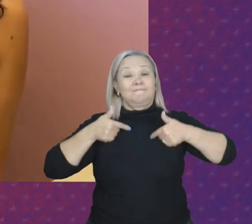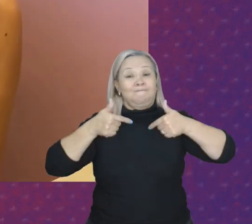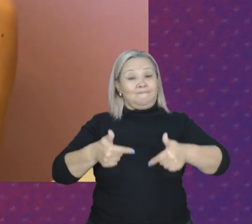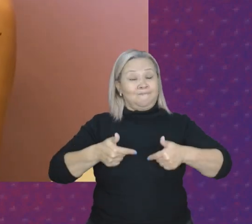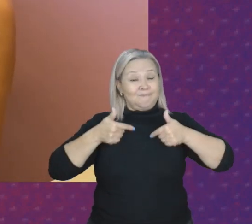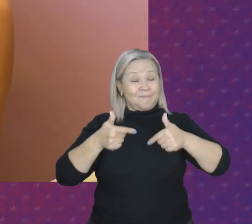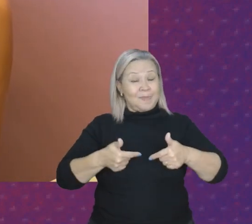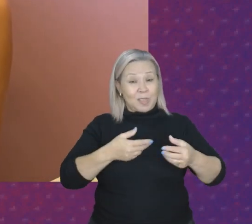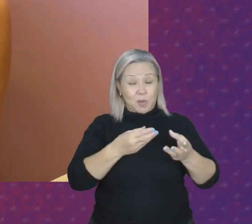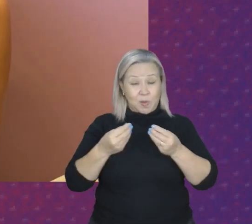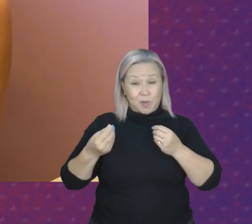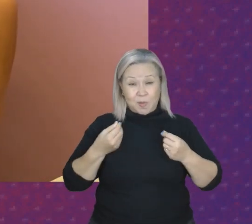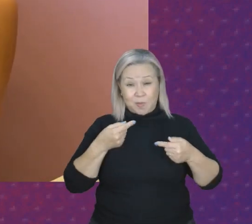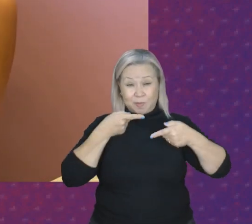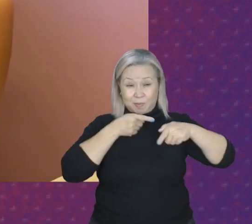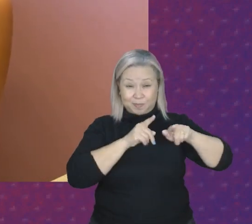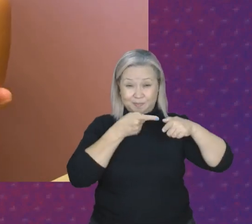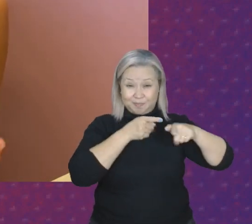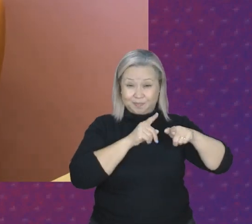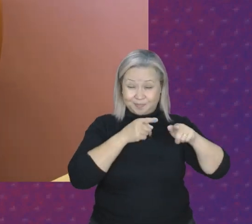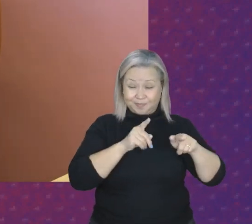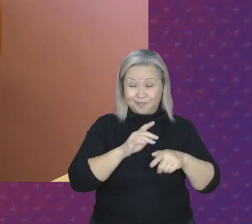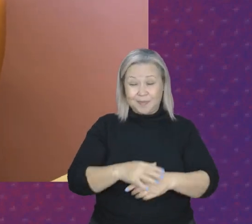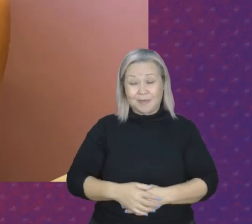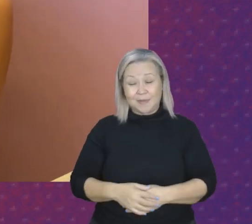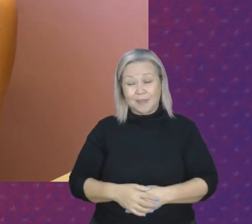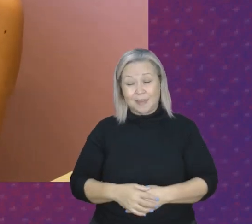desafios. Eu, né, infelizmente,